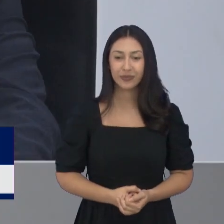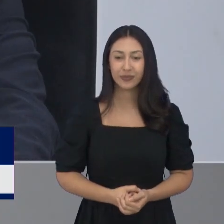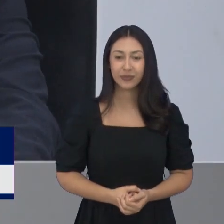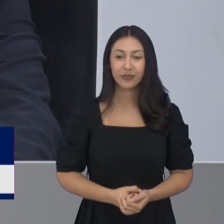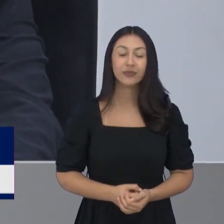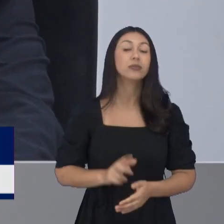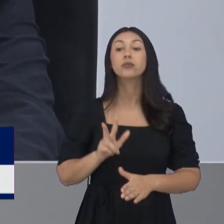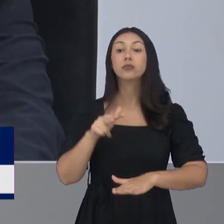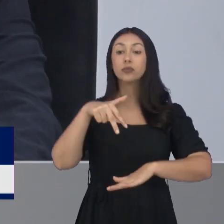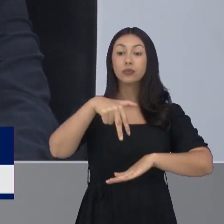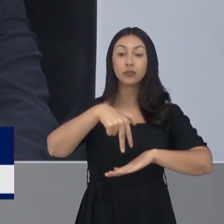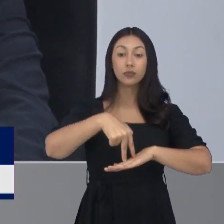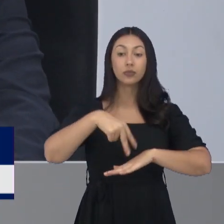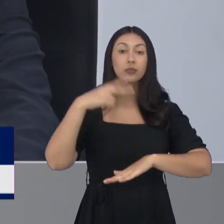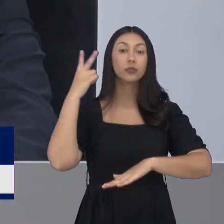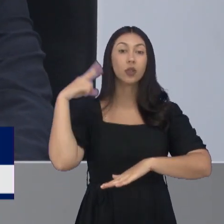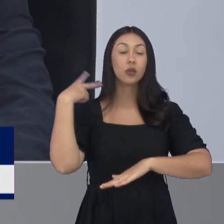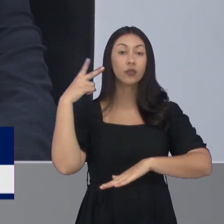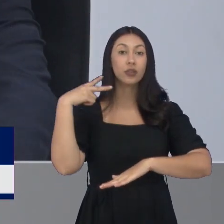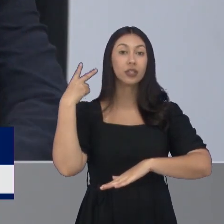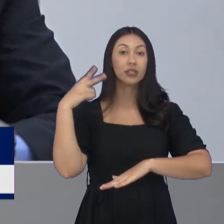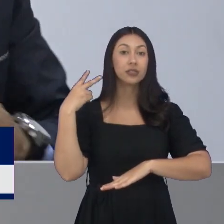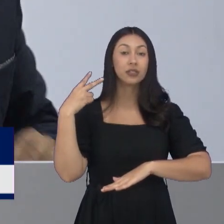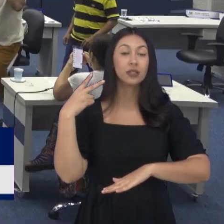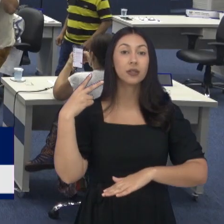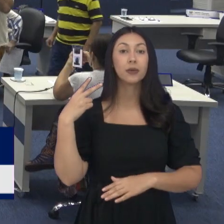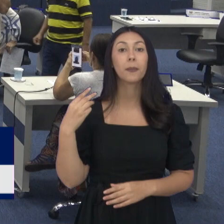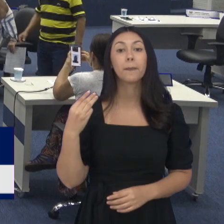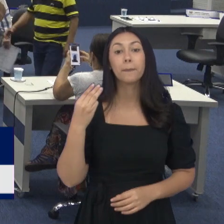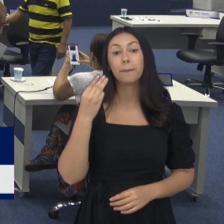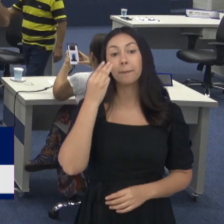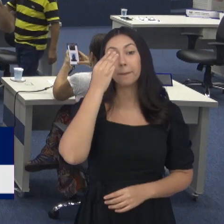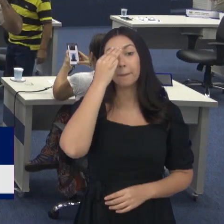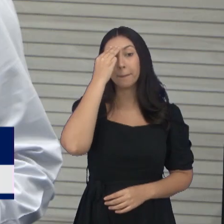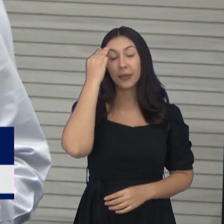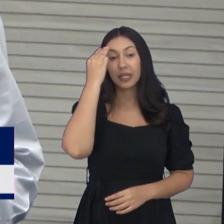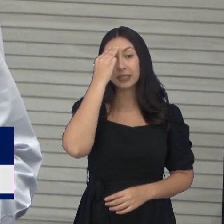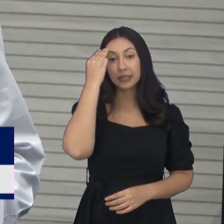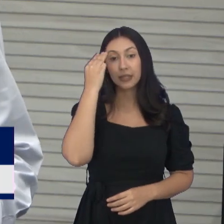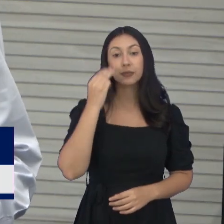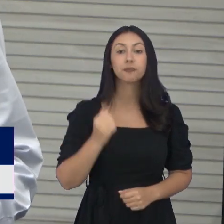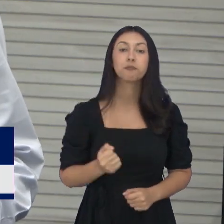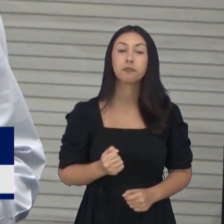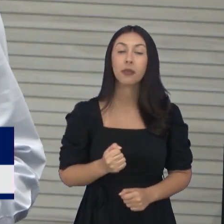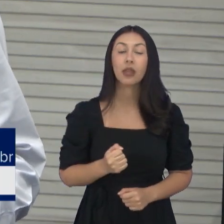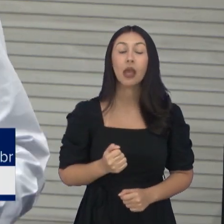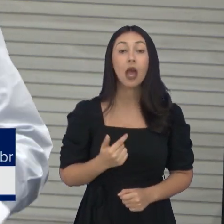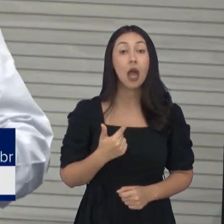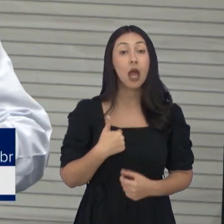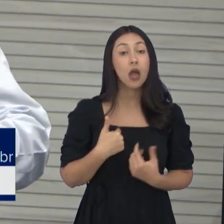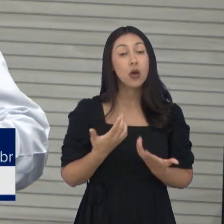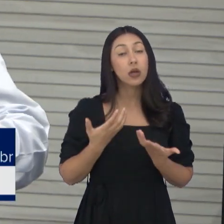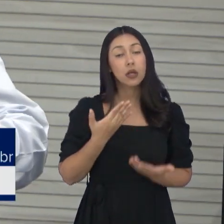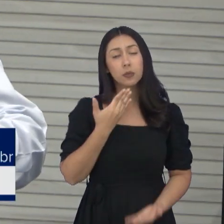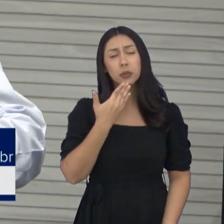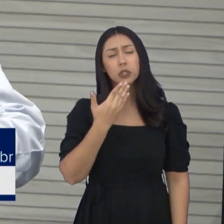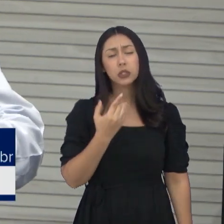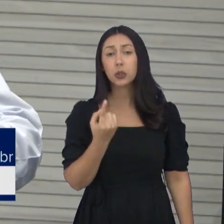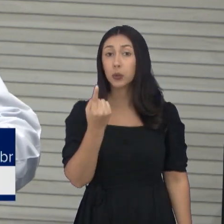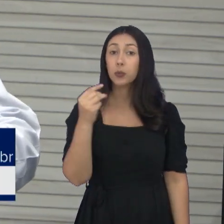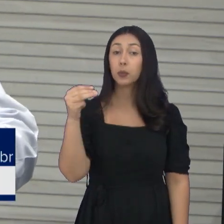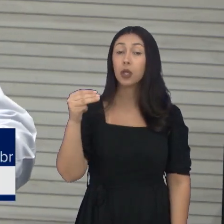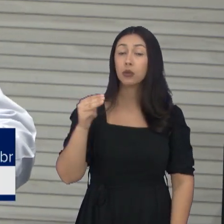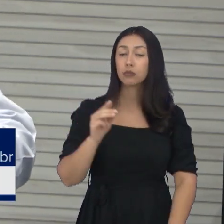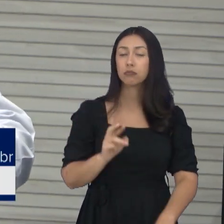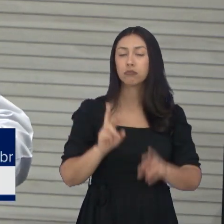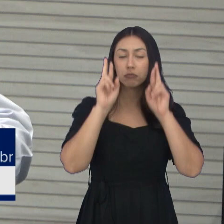Com a palavra, o vereador Marcelo Garcia. Senhor presidente, estou aqui para pedir um minuto de silêncio